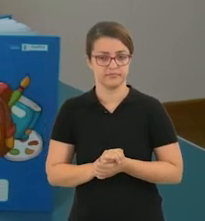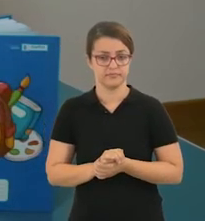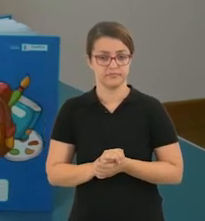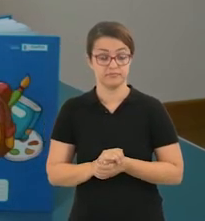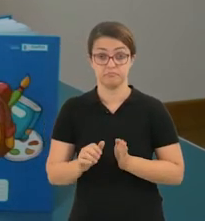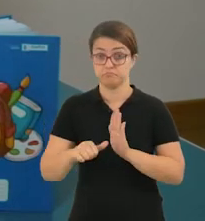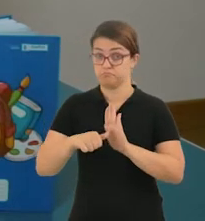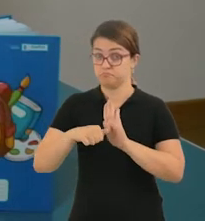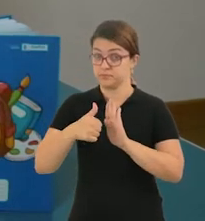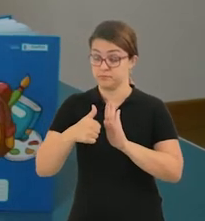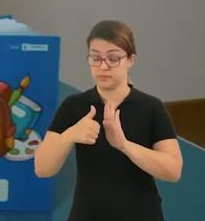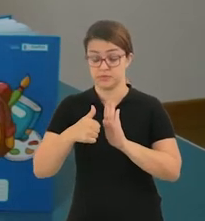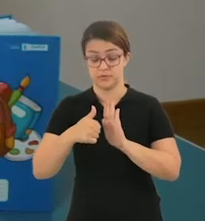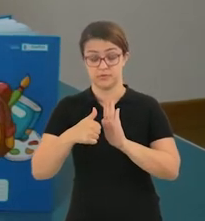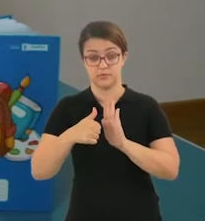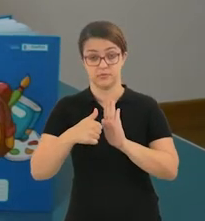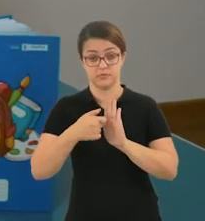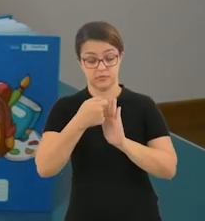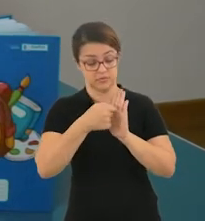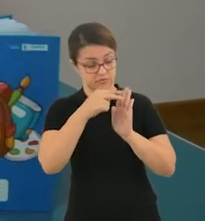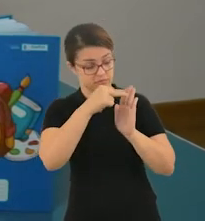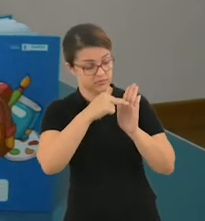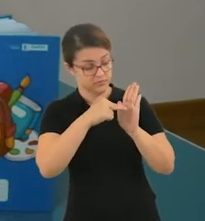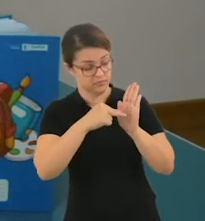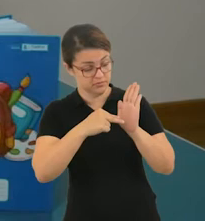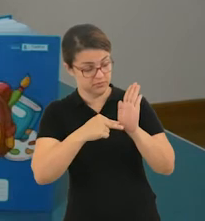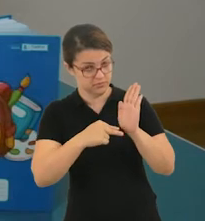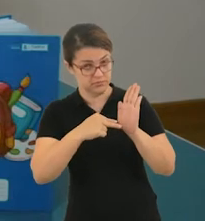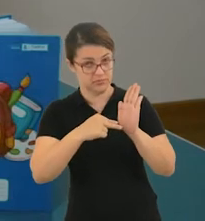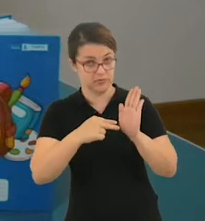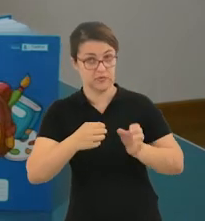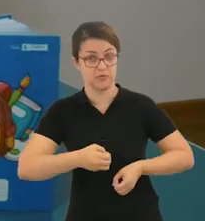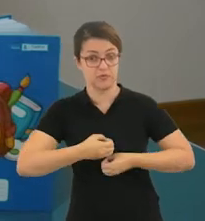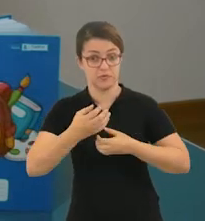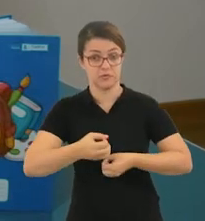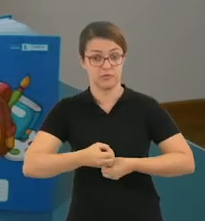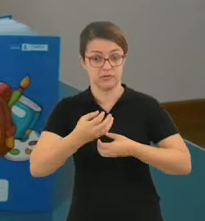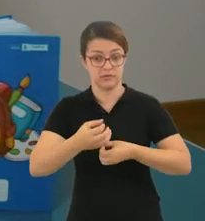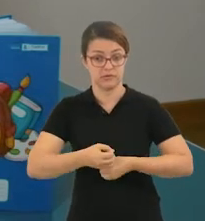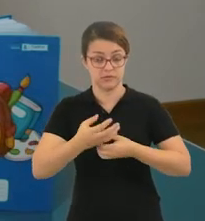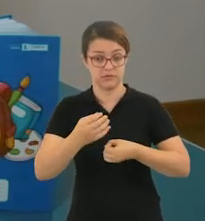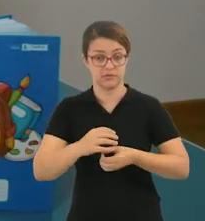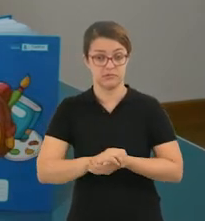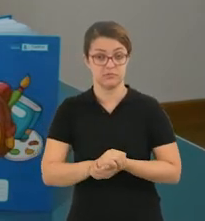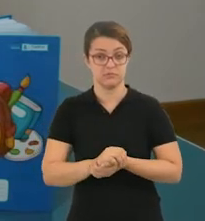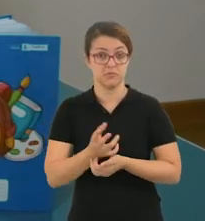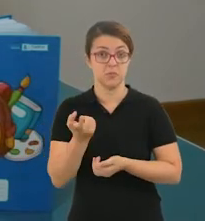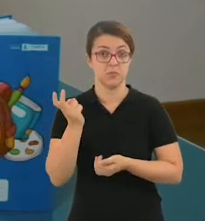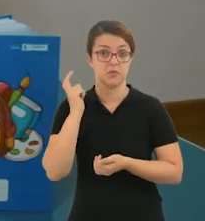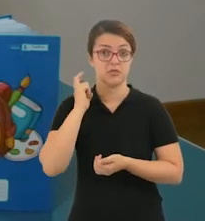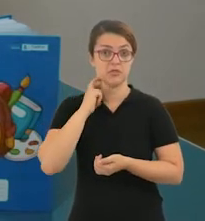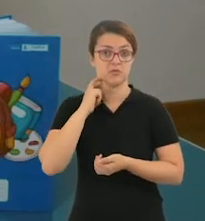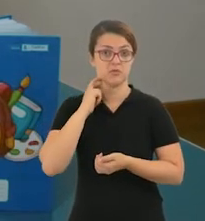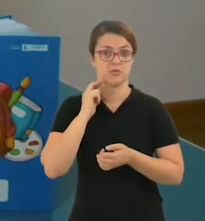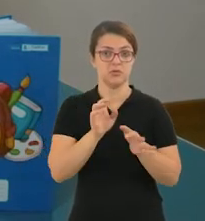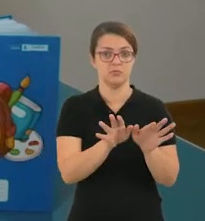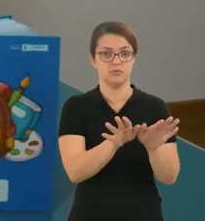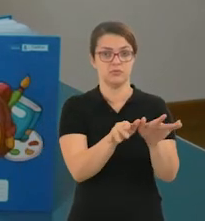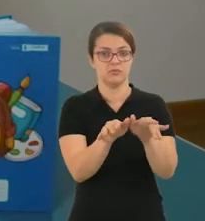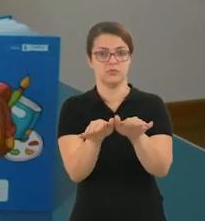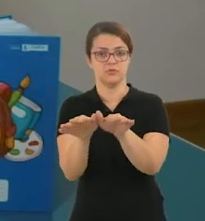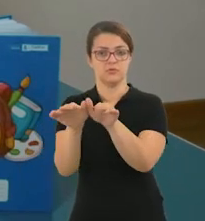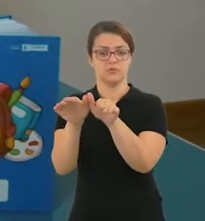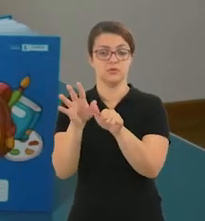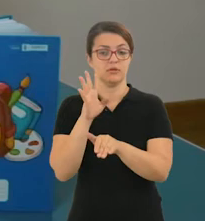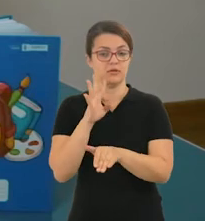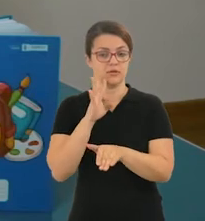Primeiro, vocês vão fazer uma leitura. A leitura desse texto informativo, que é sobre os morcegos. Olha que